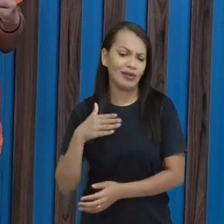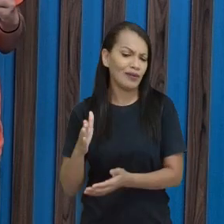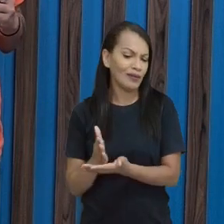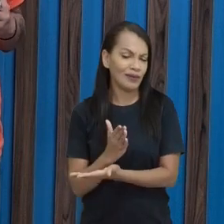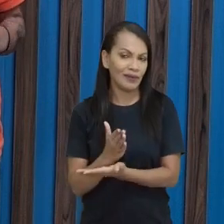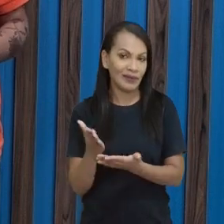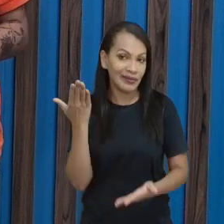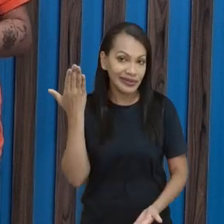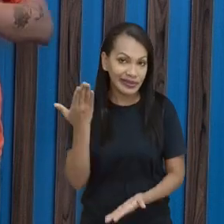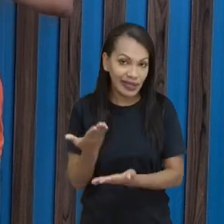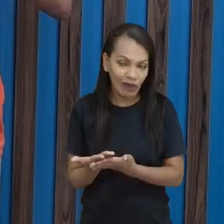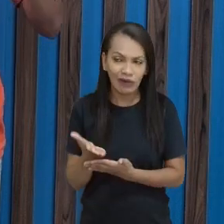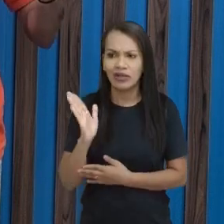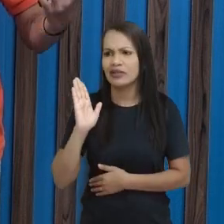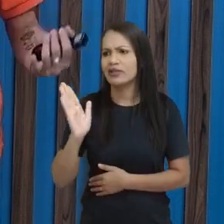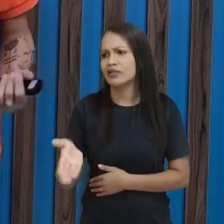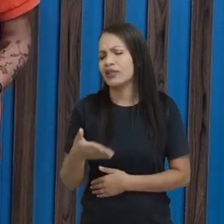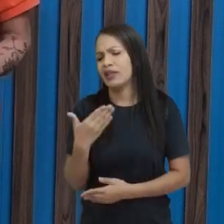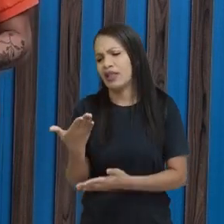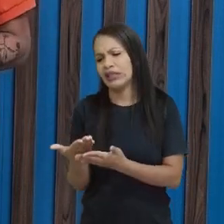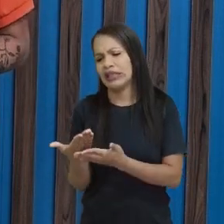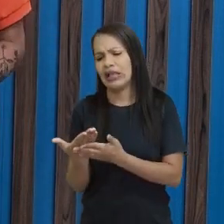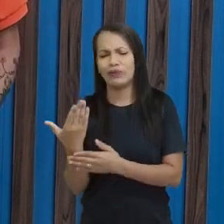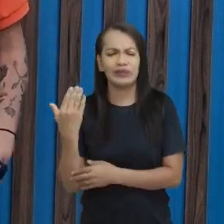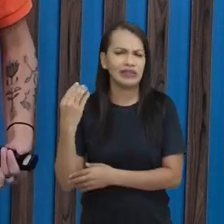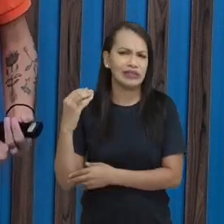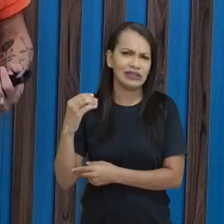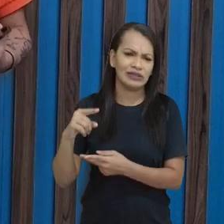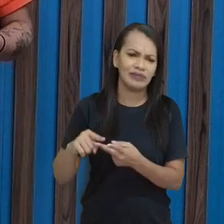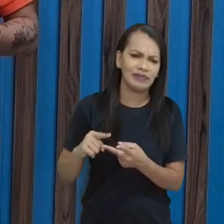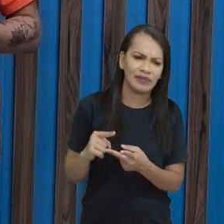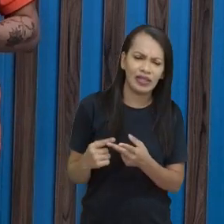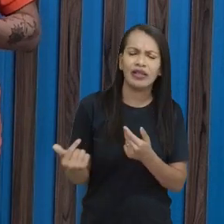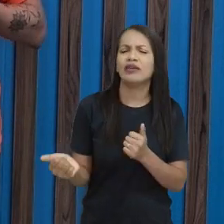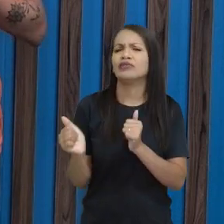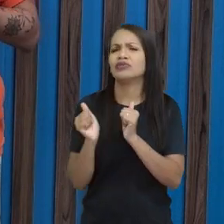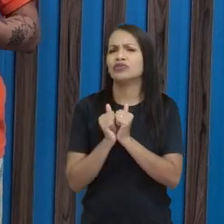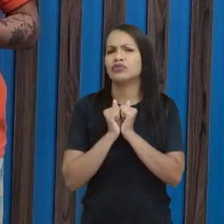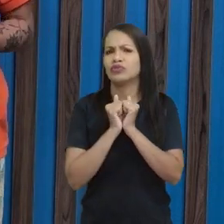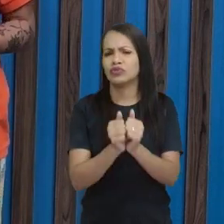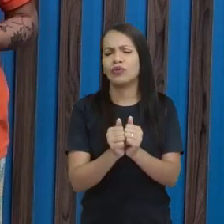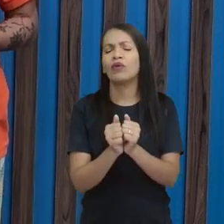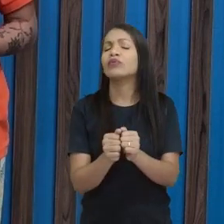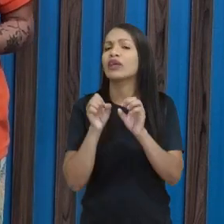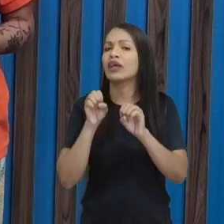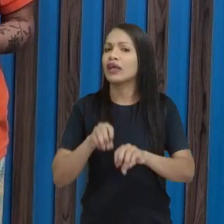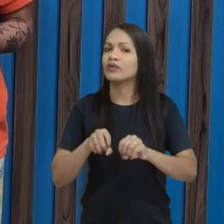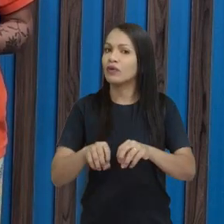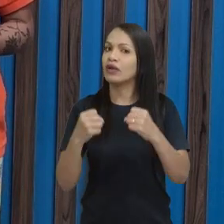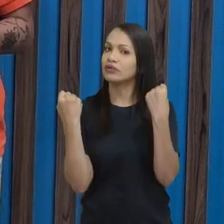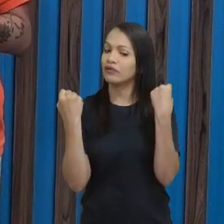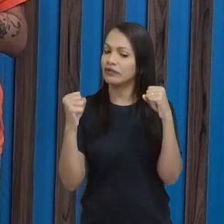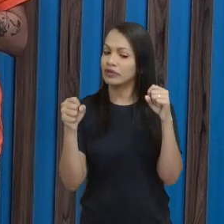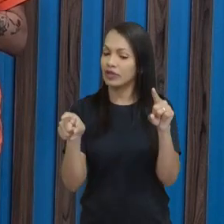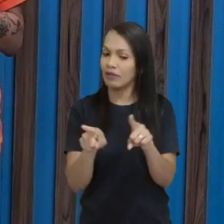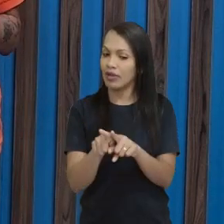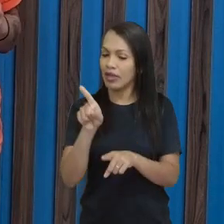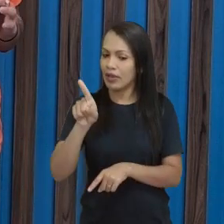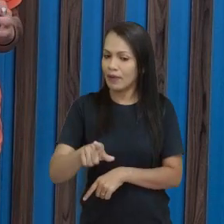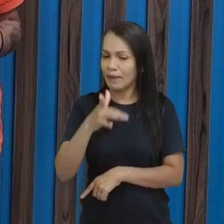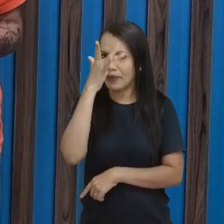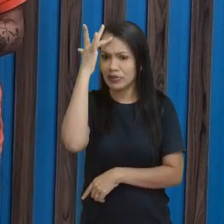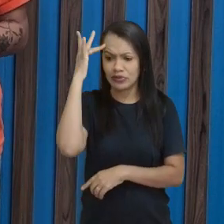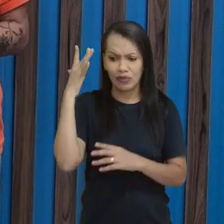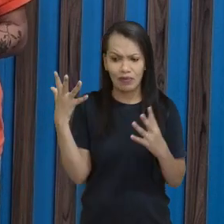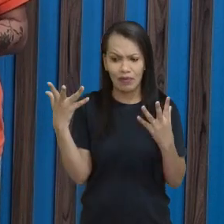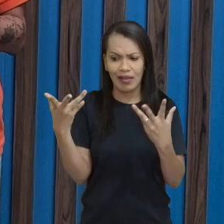algumas aulas. Ela dá aula de ciências, acompanha aula de educação física também. É uma pessoa